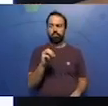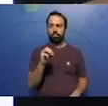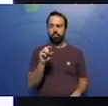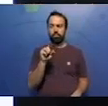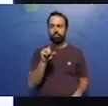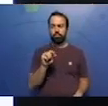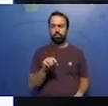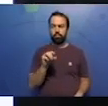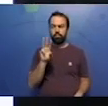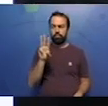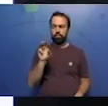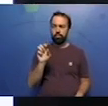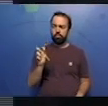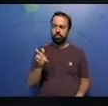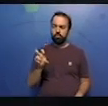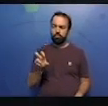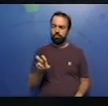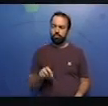12h45.